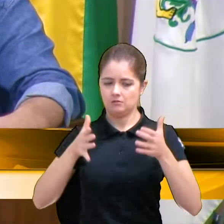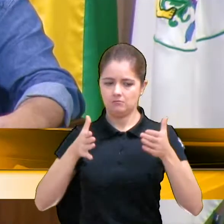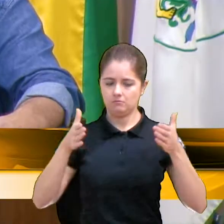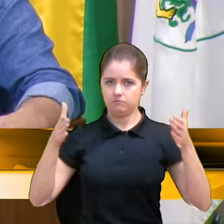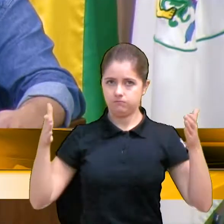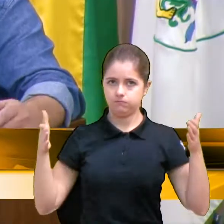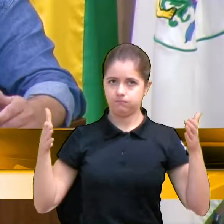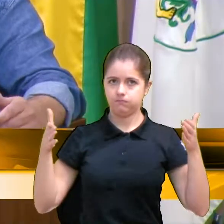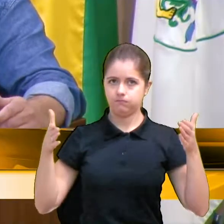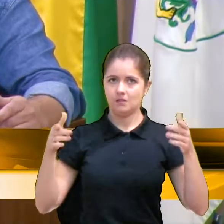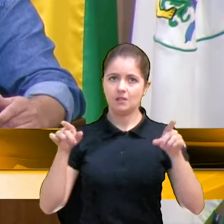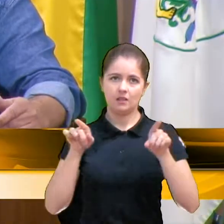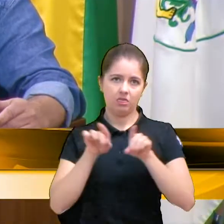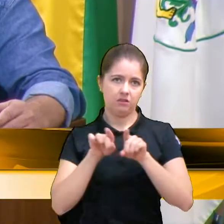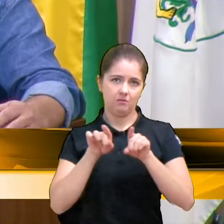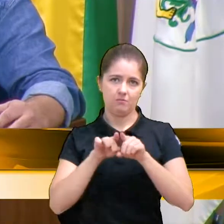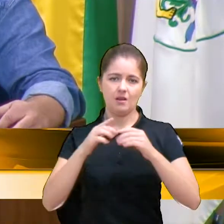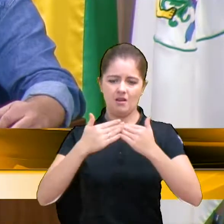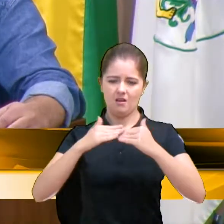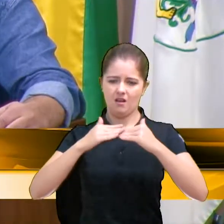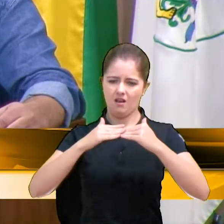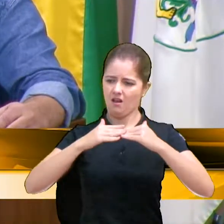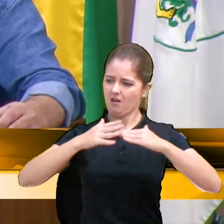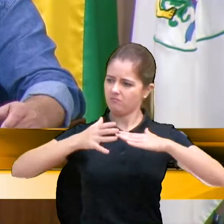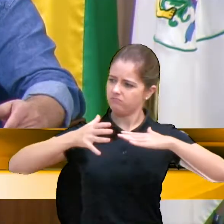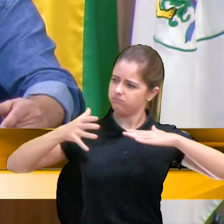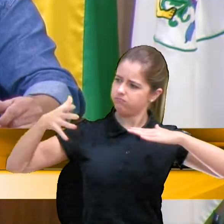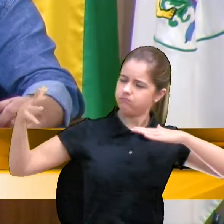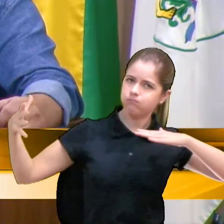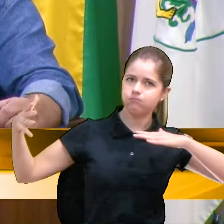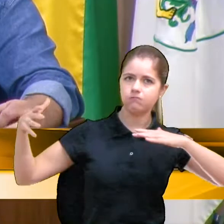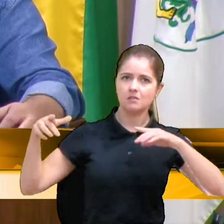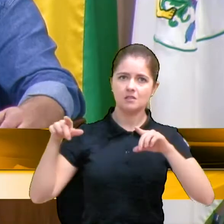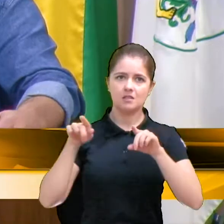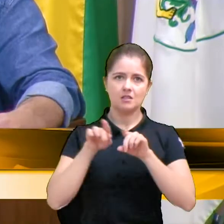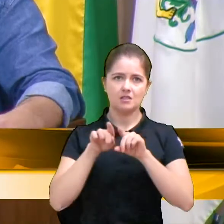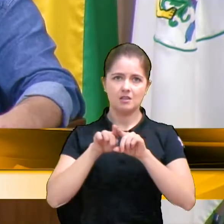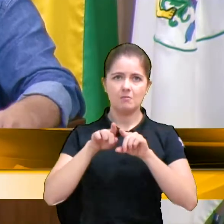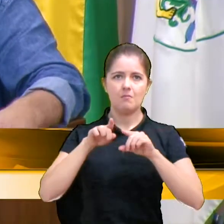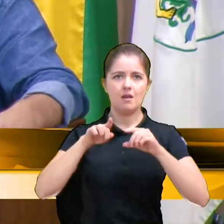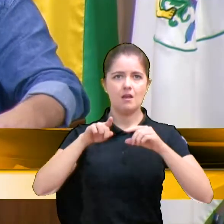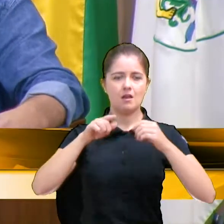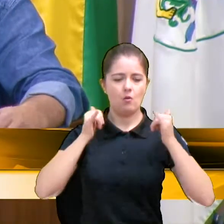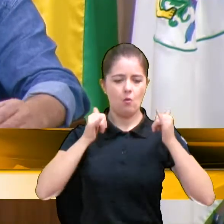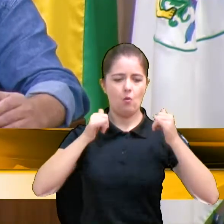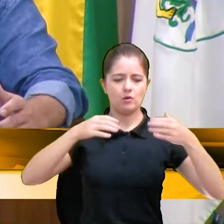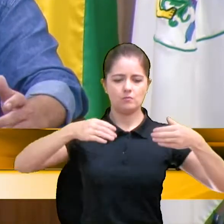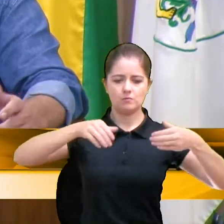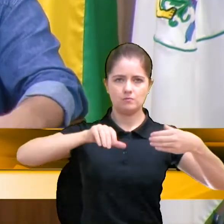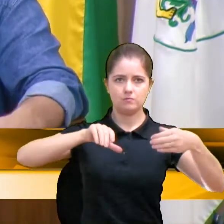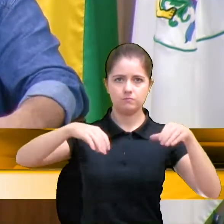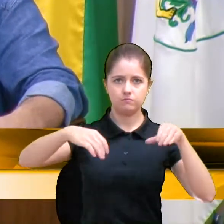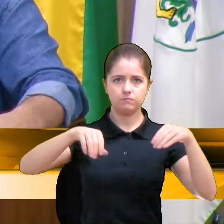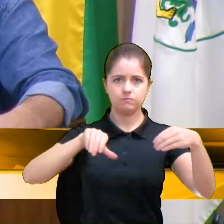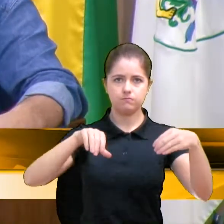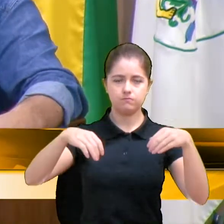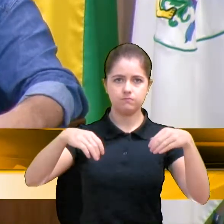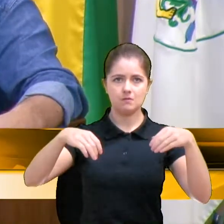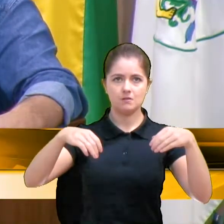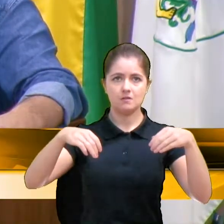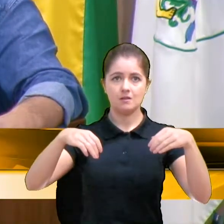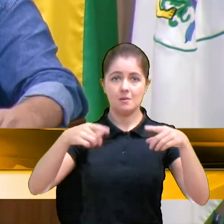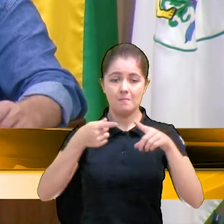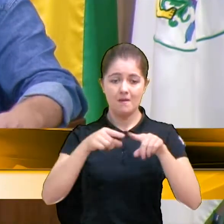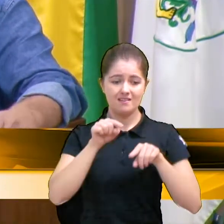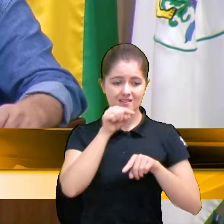Os bitrem e carreta da Marco Polo e ônibus biarticulado e articulado, sim. Mas aqui nesse trajeto, aqui no